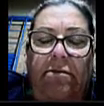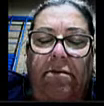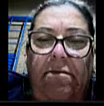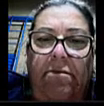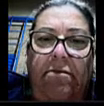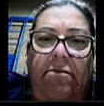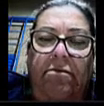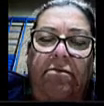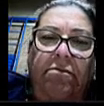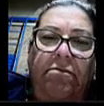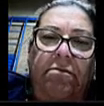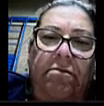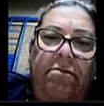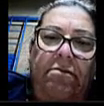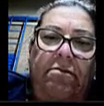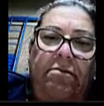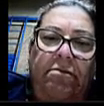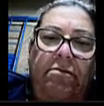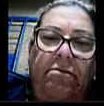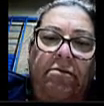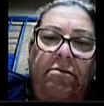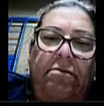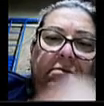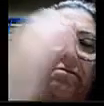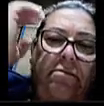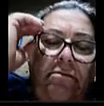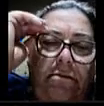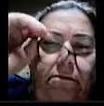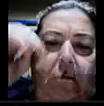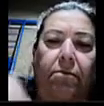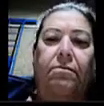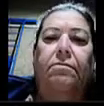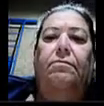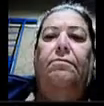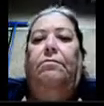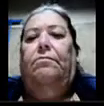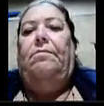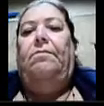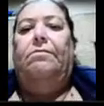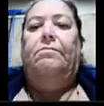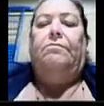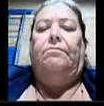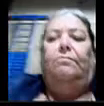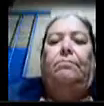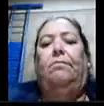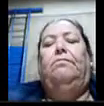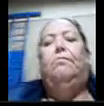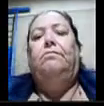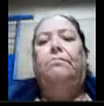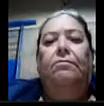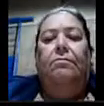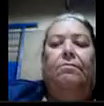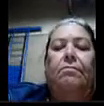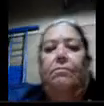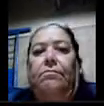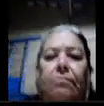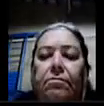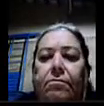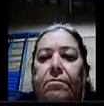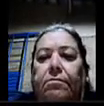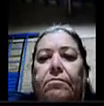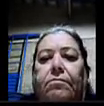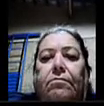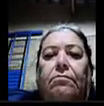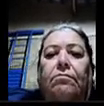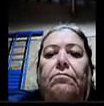compatível com o esperado para a idade cronológica. Então, se ela teria uma capacidade cognitiva para desenvolver